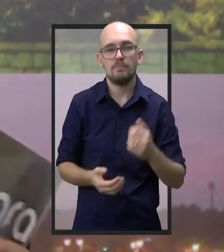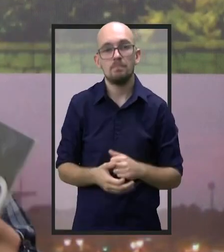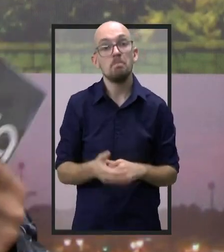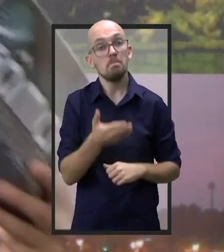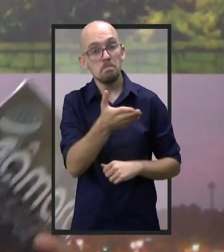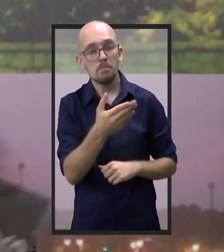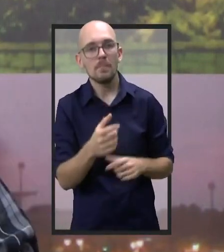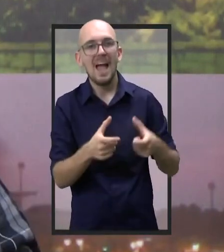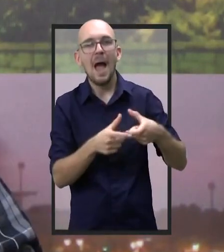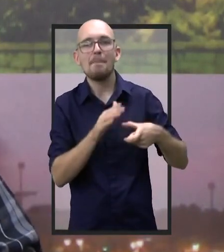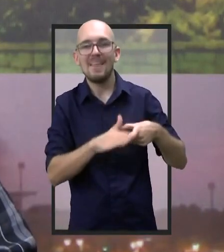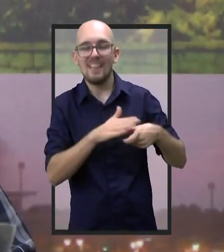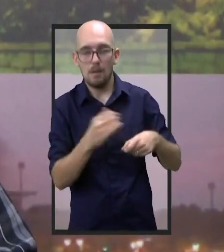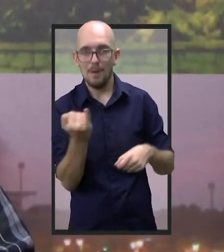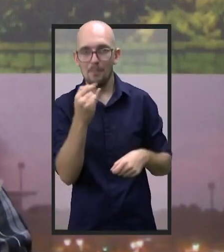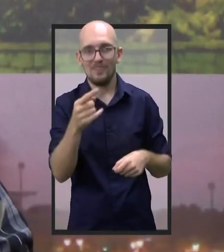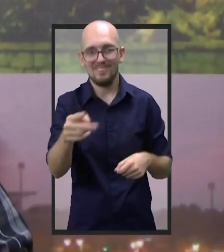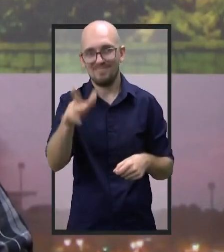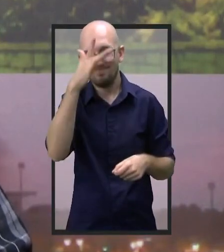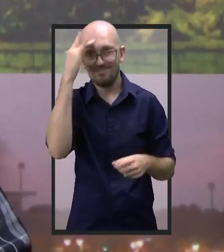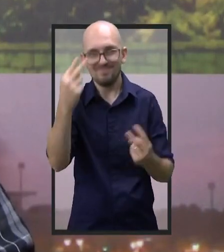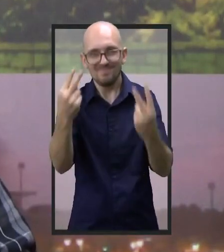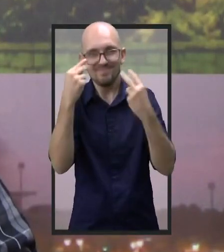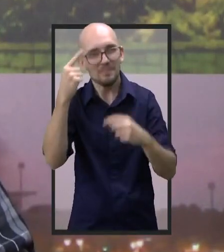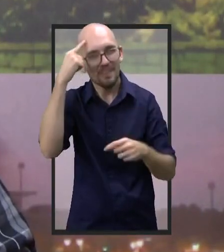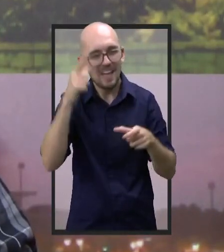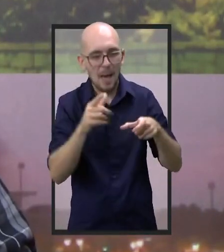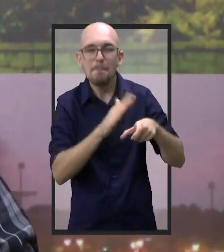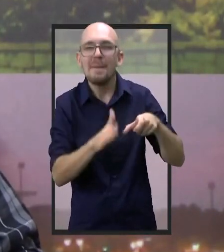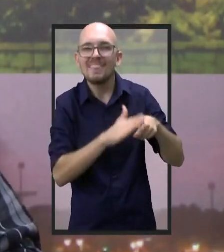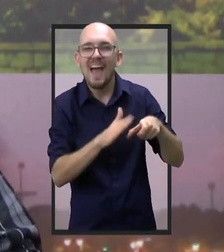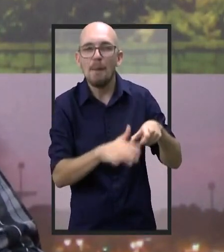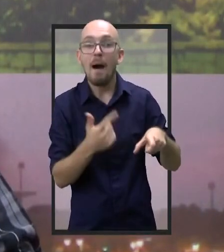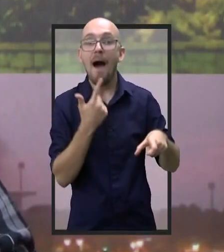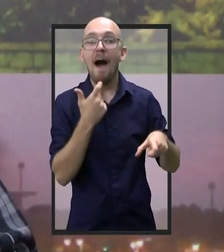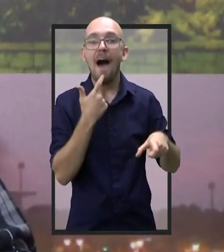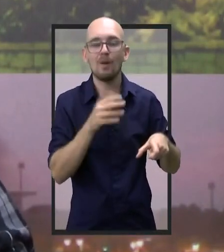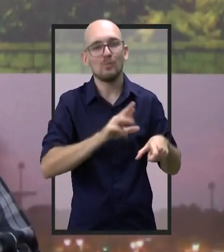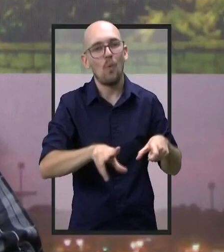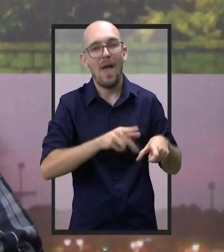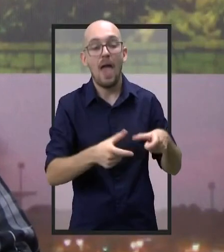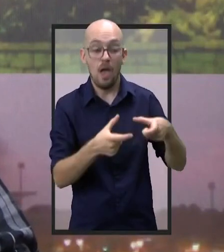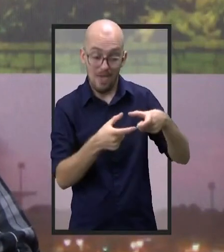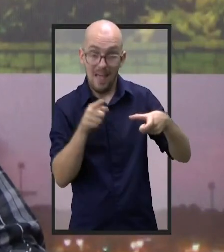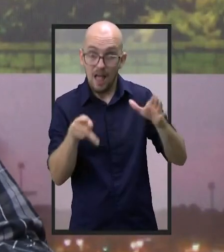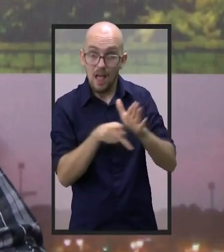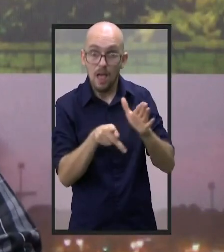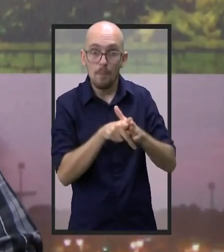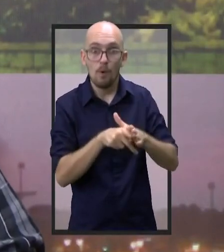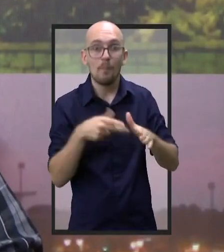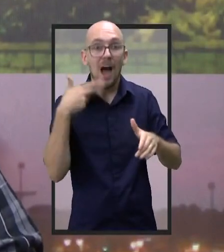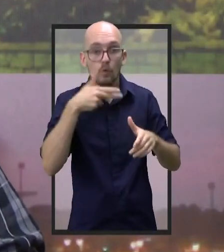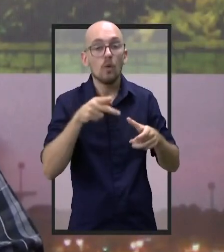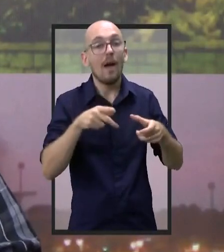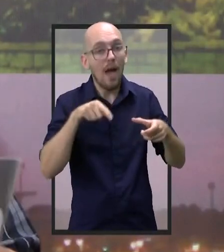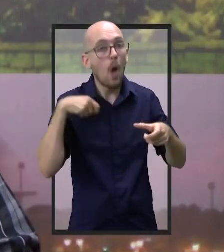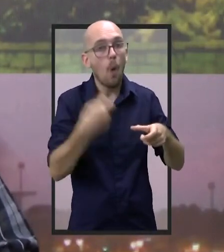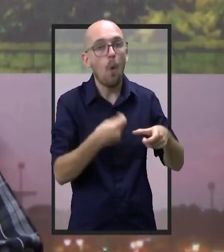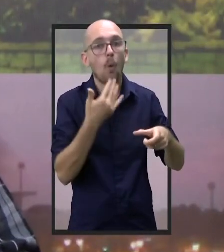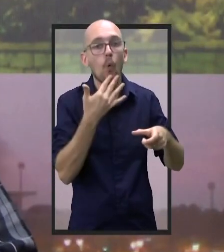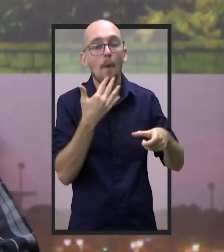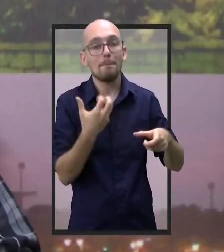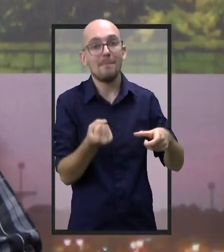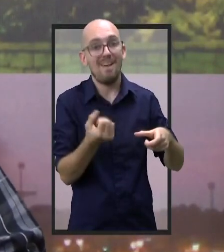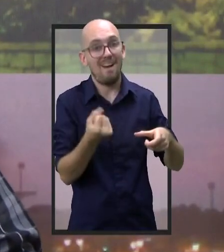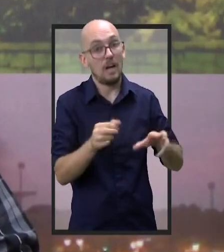é importante que os telespectadores saibam, é a beterraba branca que é utilizada por alguns países para a produção do açúcar. É diferente